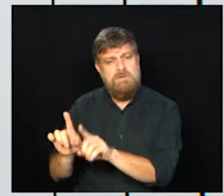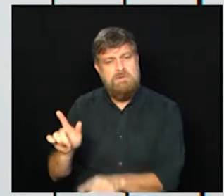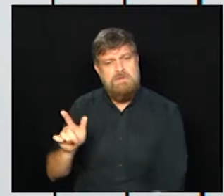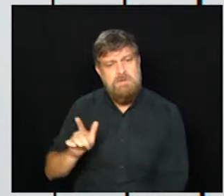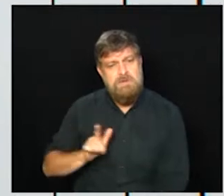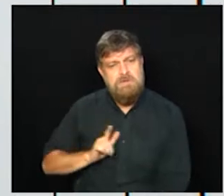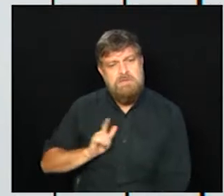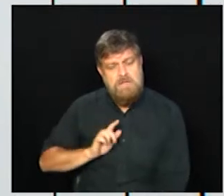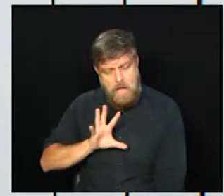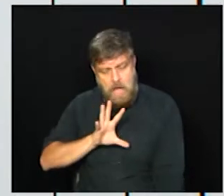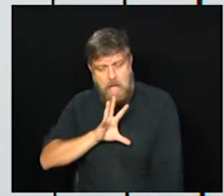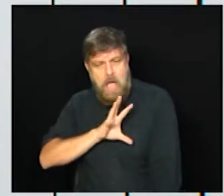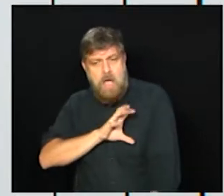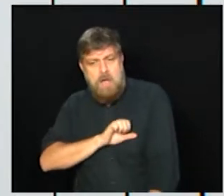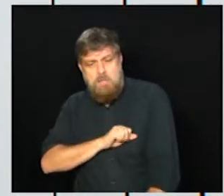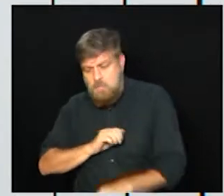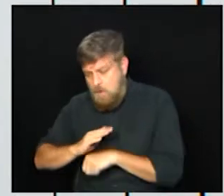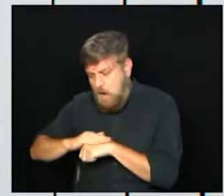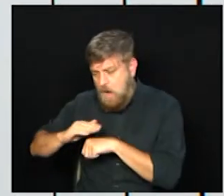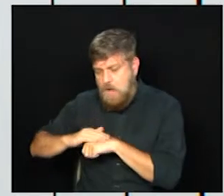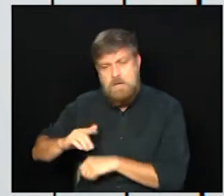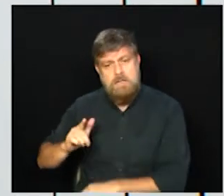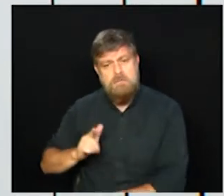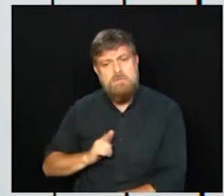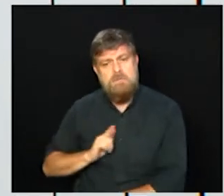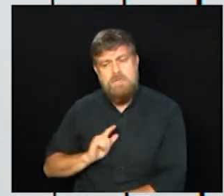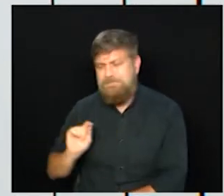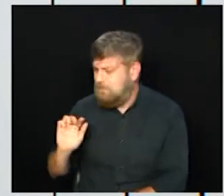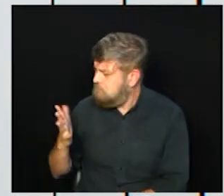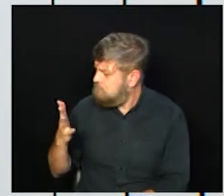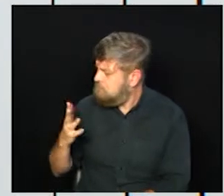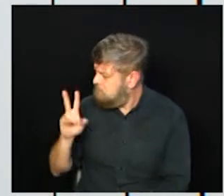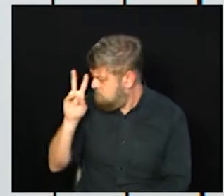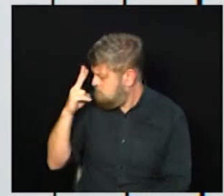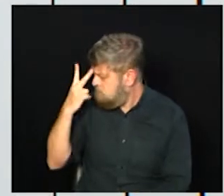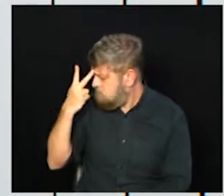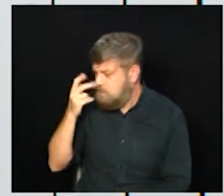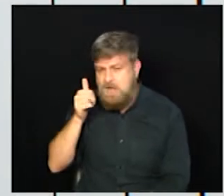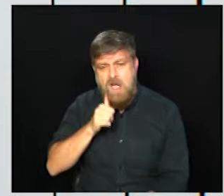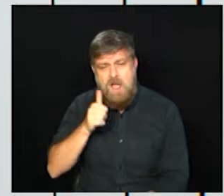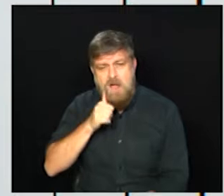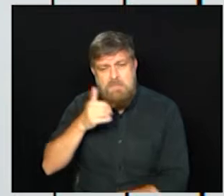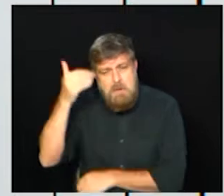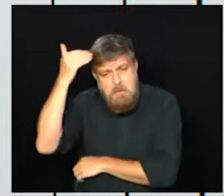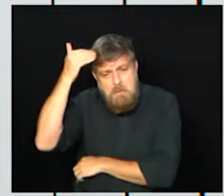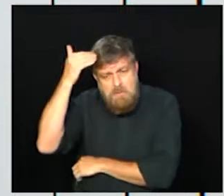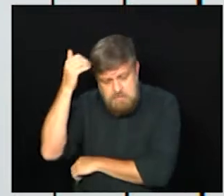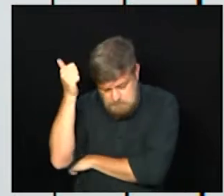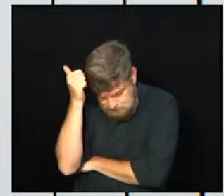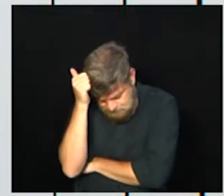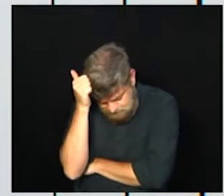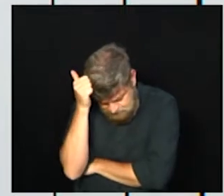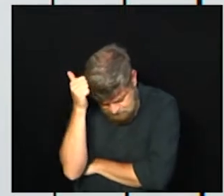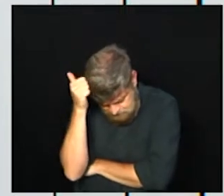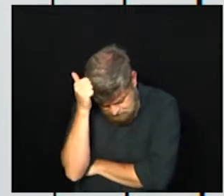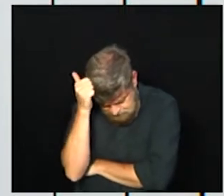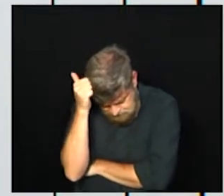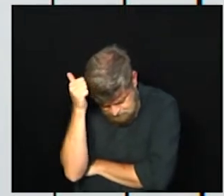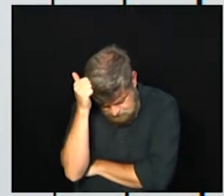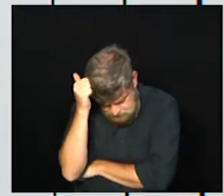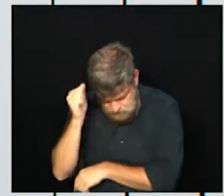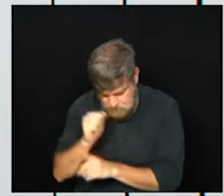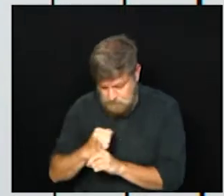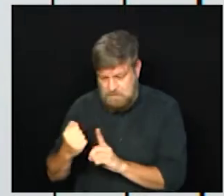tem um amor, tem uma afetividade naquilo. Então, as mulheres muitas vezes se culpam, né? Já tem uma sociedade que faz isso,